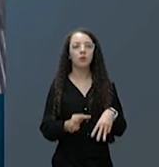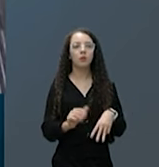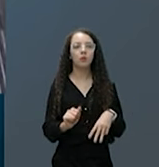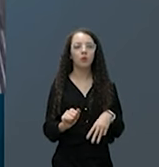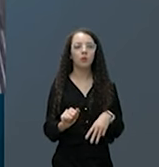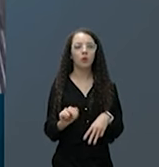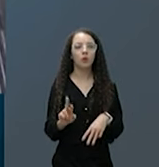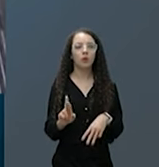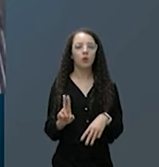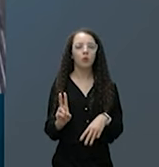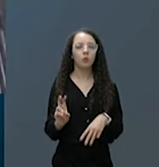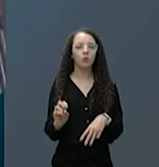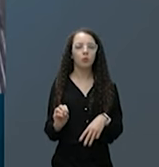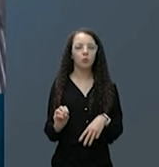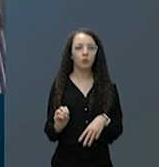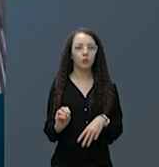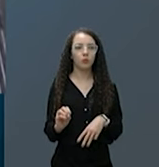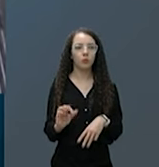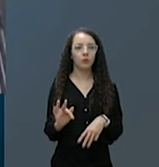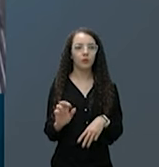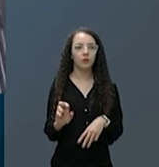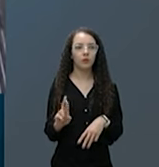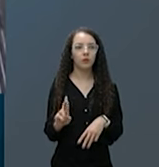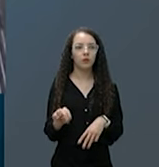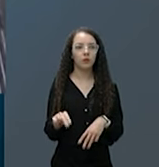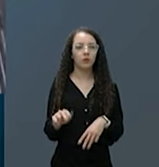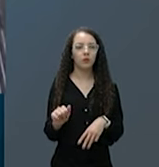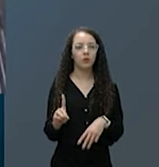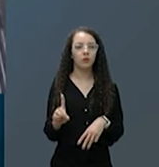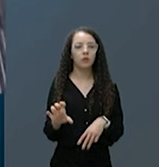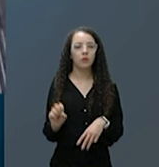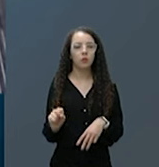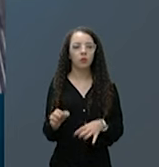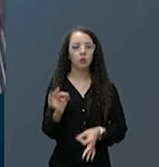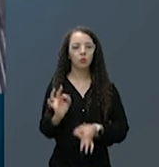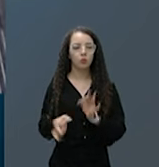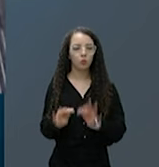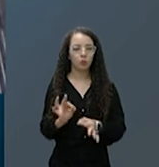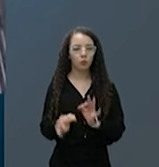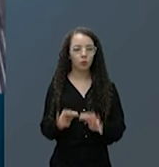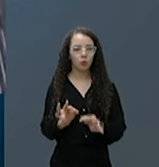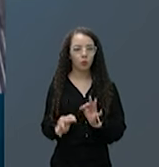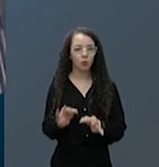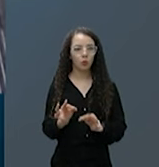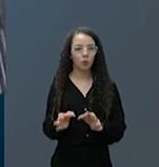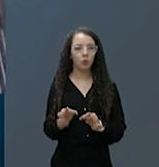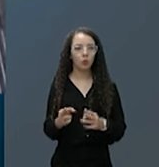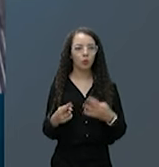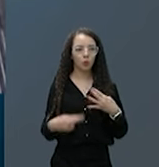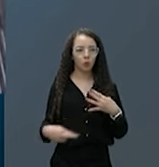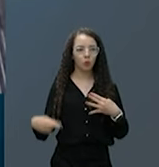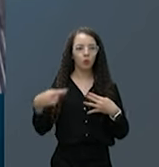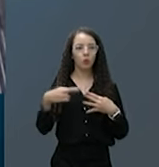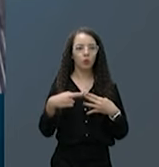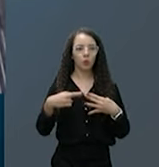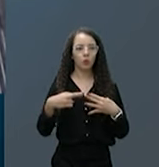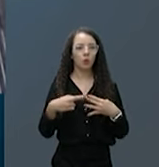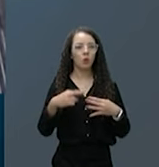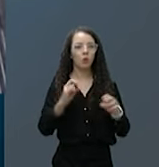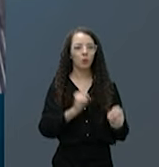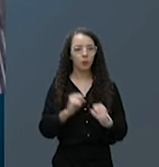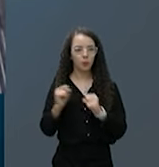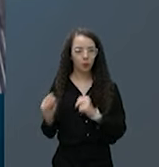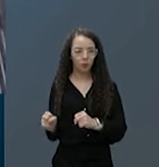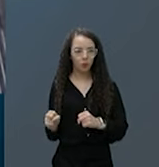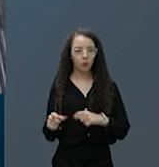excepcionalmente, que julgou o recurso extraordinário, conflito de competência, reclamação trabalhista, execução contra empresa do mesmo